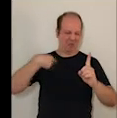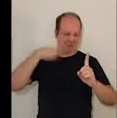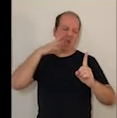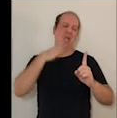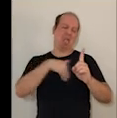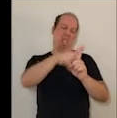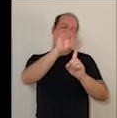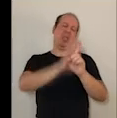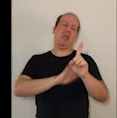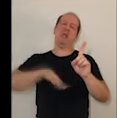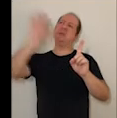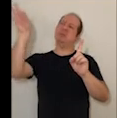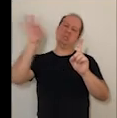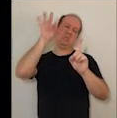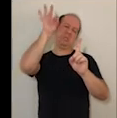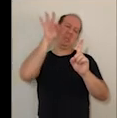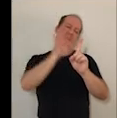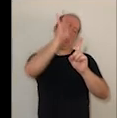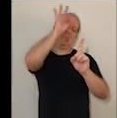as vespas pousem em cima.